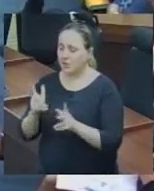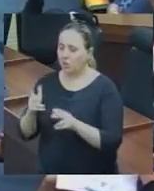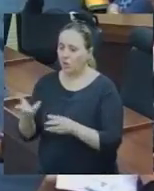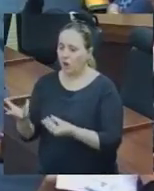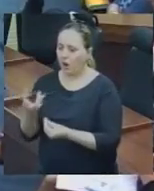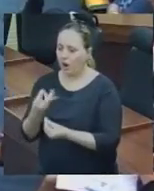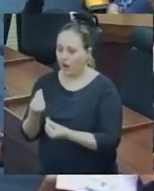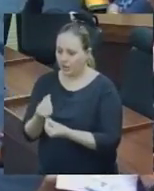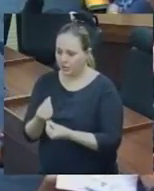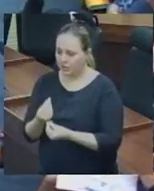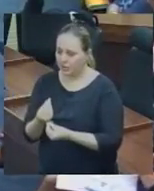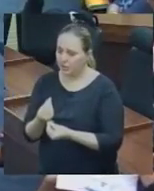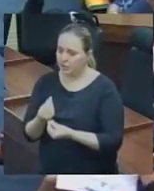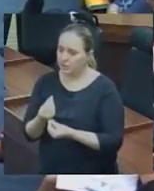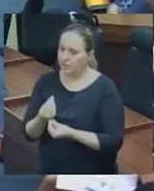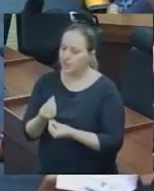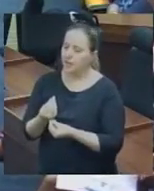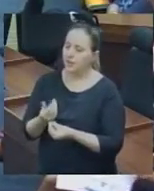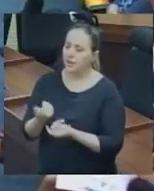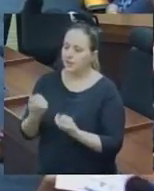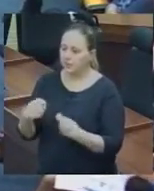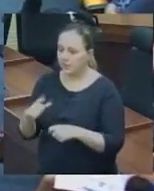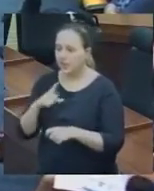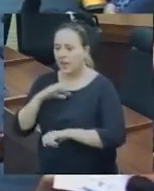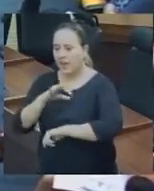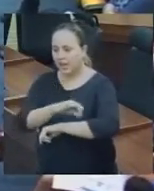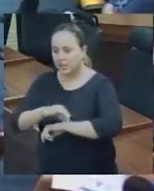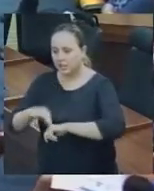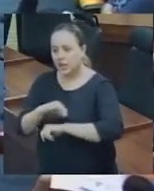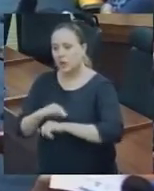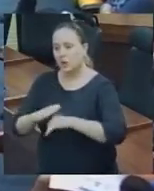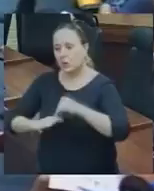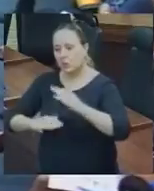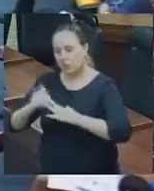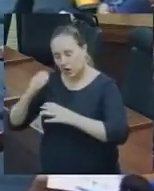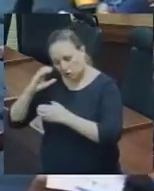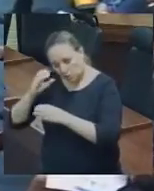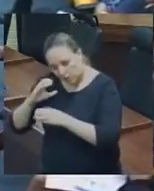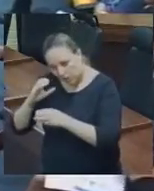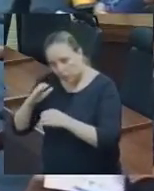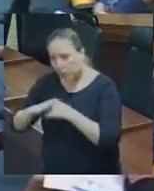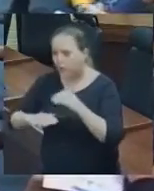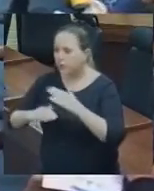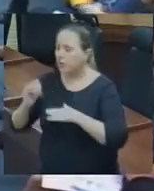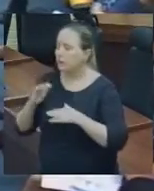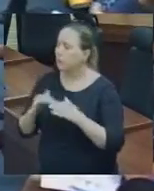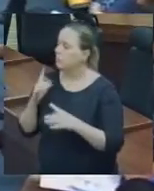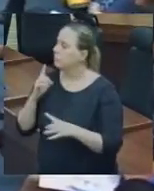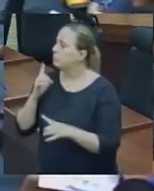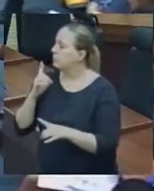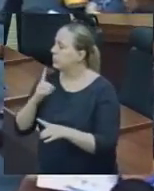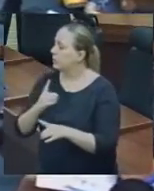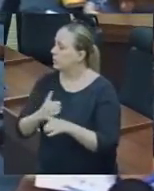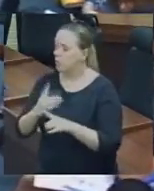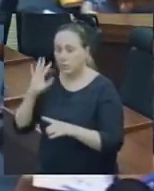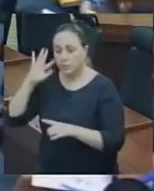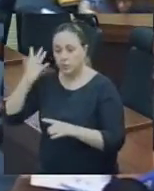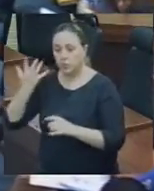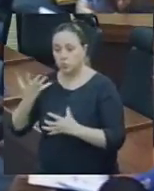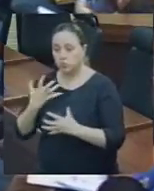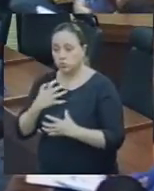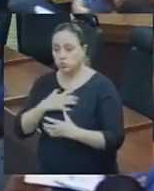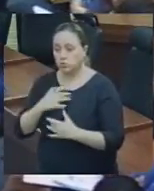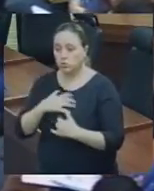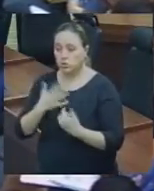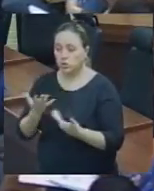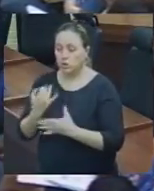acho que a questão realmente dos arquitetos engenheiros profissionais envolvidos buscarem realmente o melhor forma